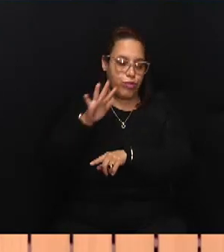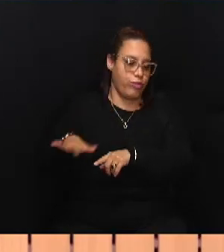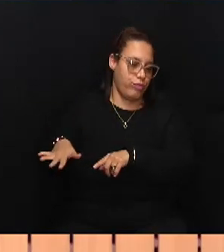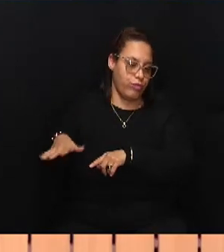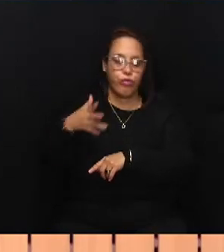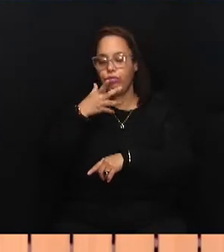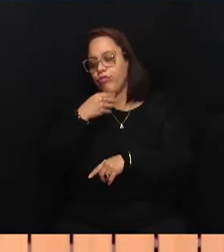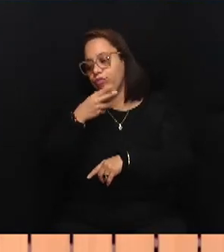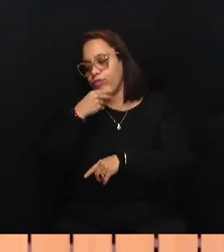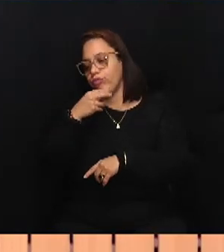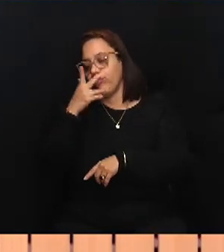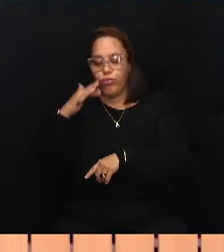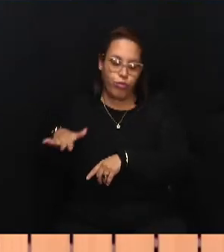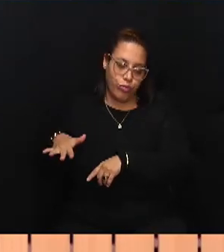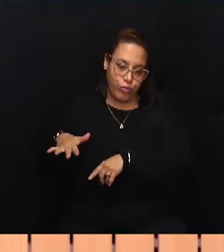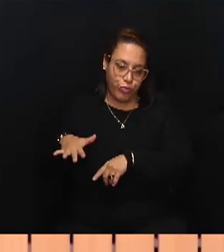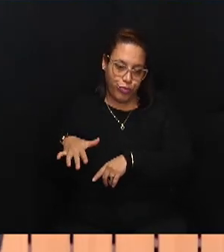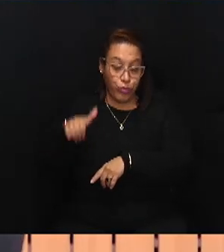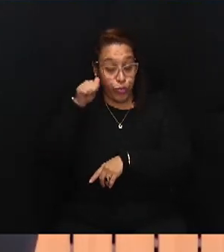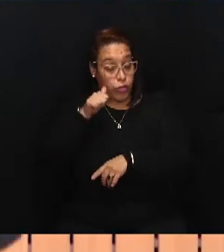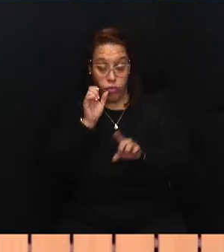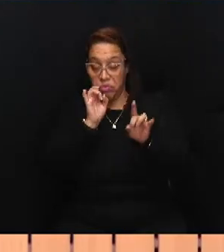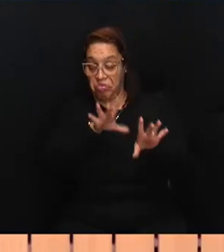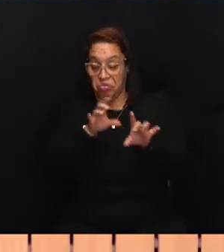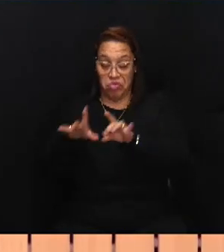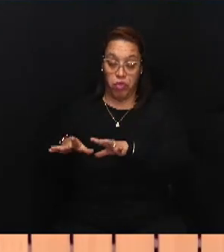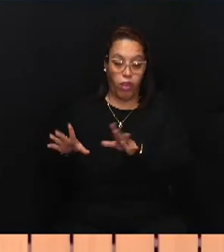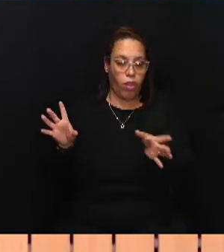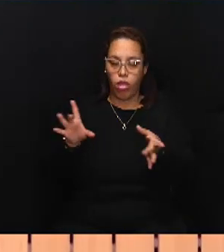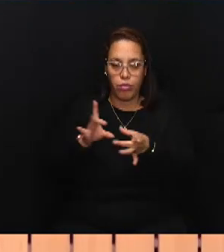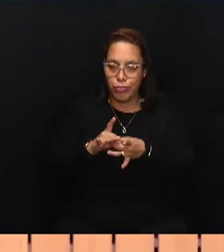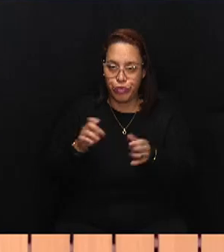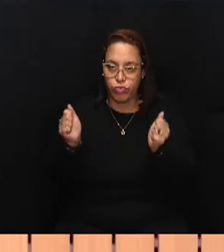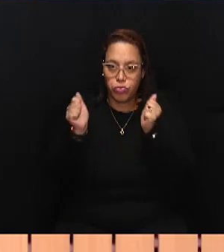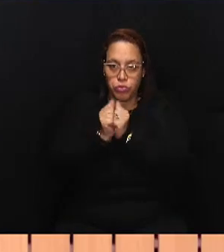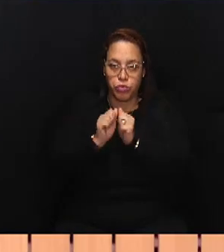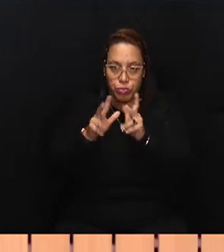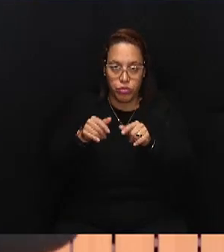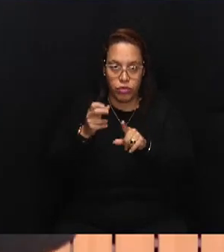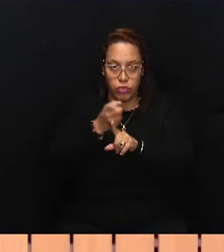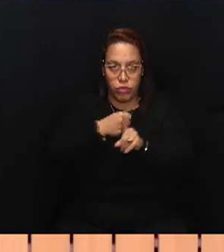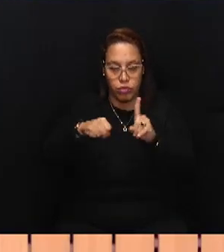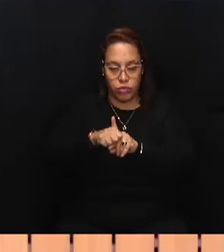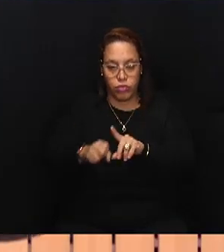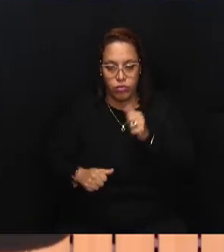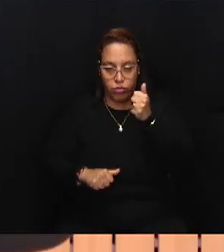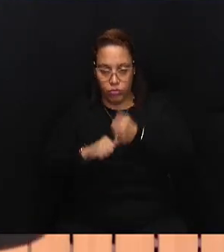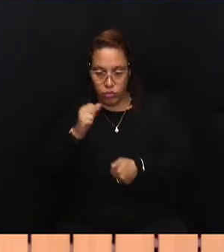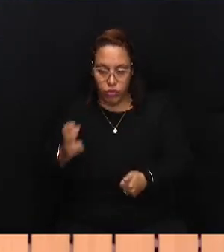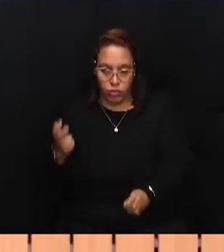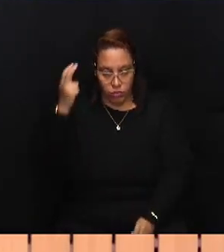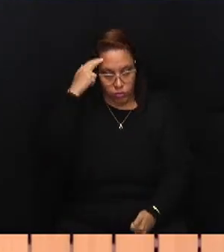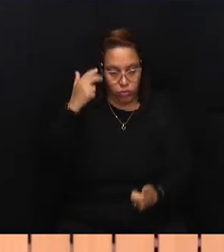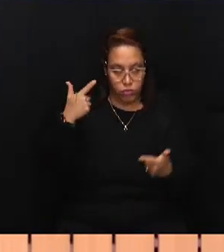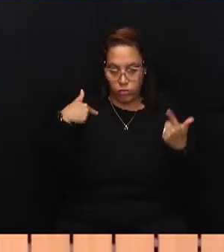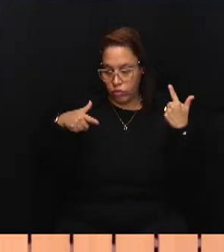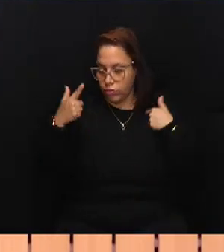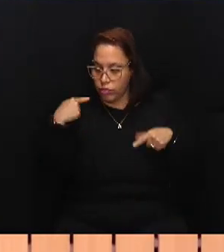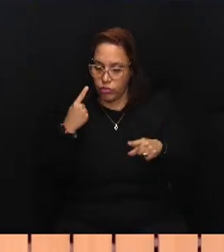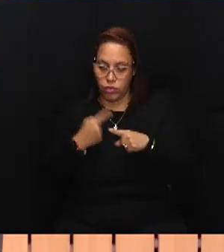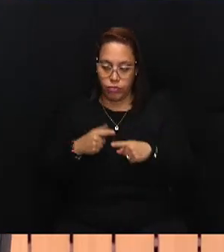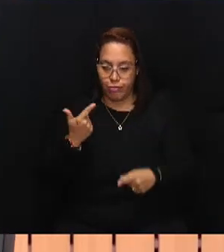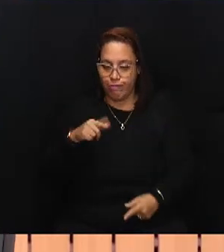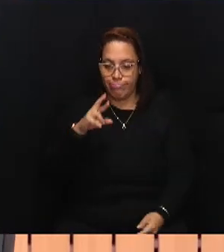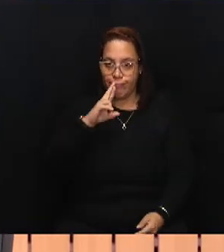que o problema tem que fazer uma política integrada junto com assistência, cultura, esporte, lazer, porque aí nós vamos ter